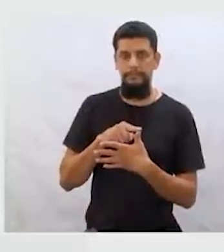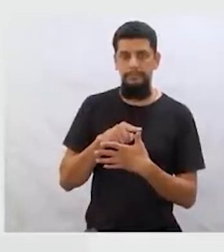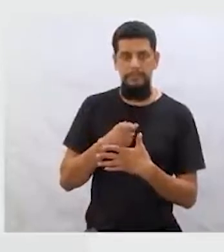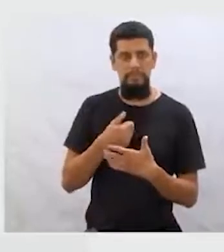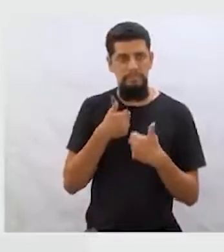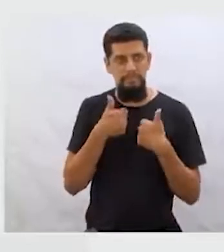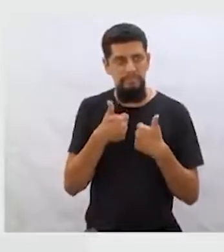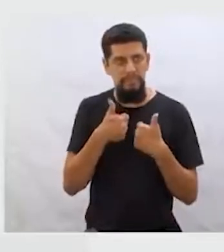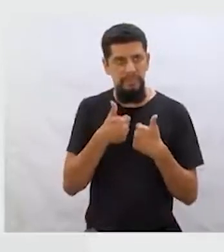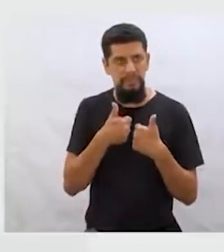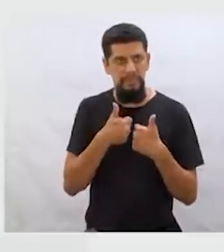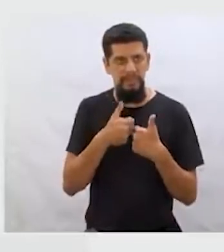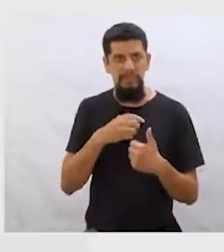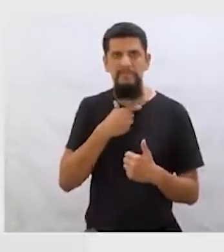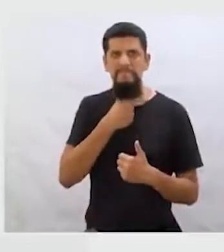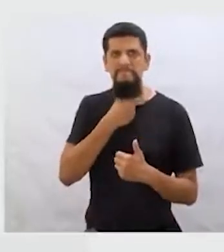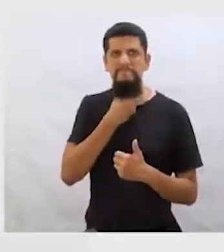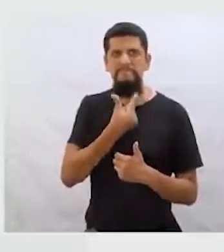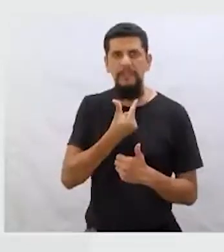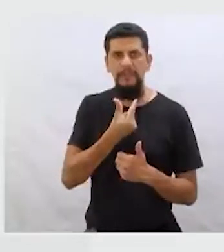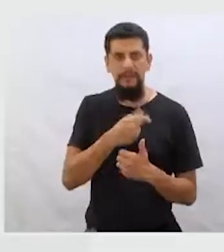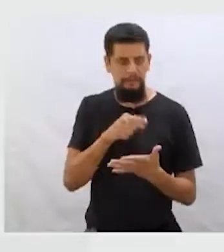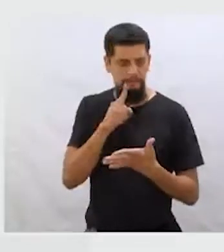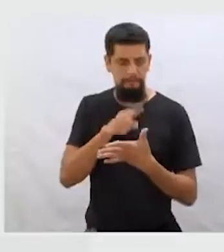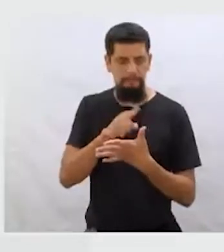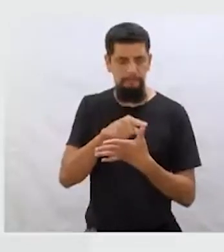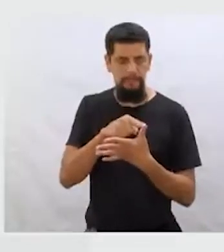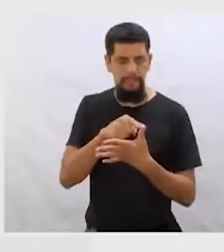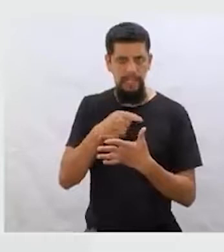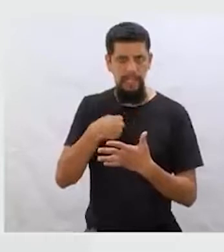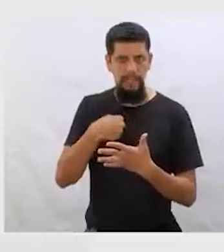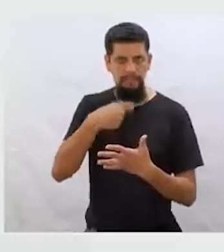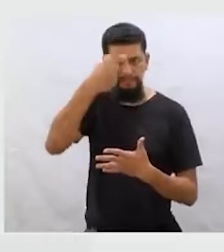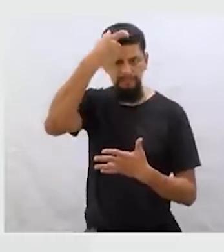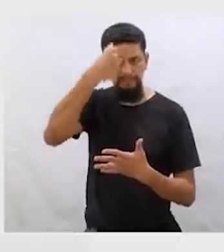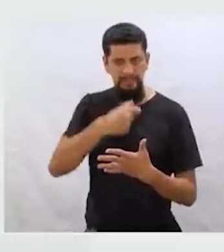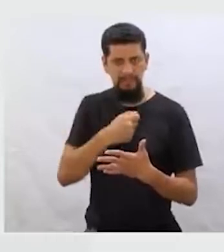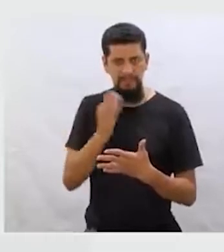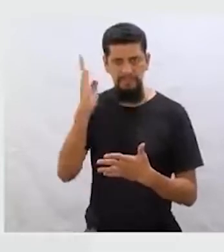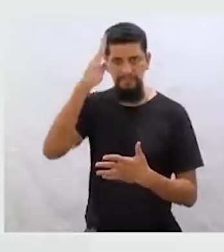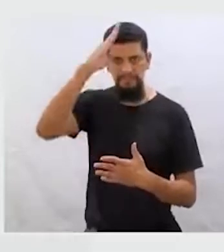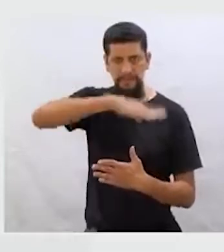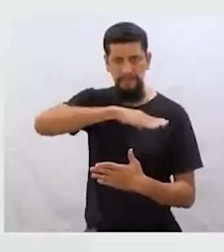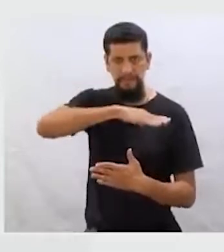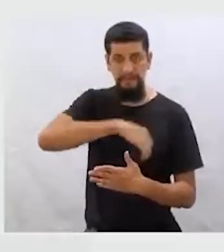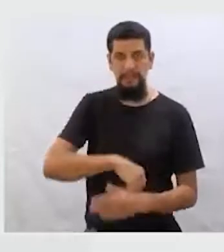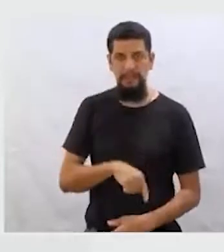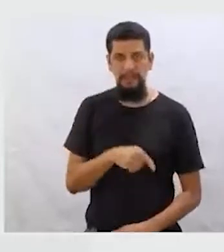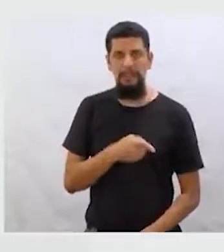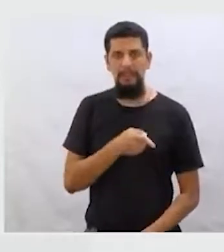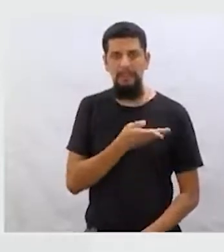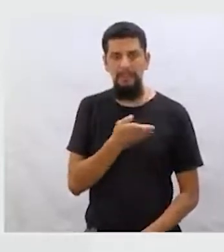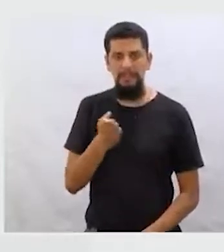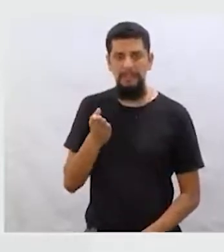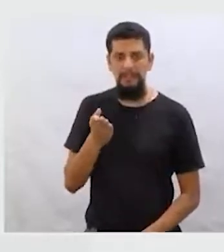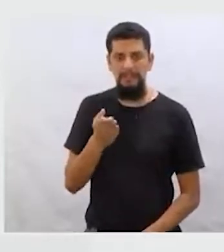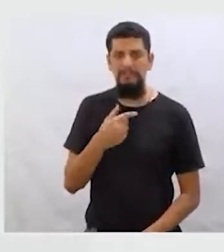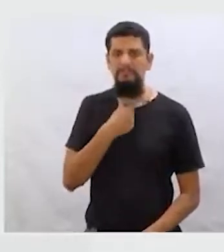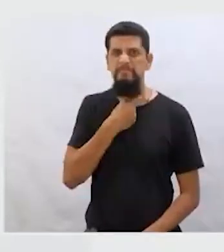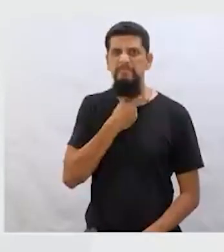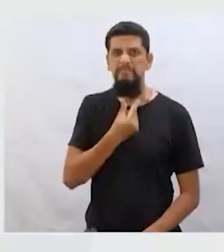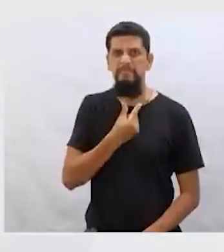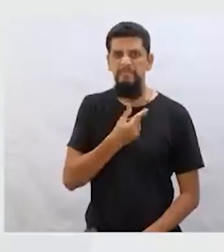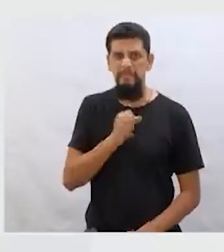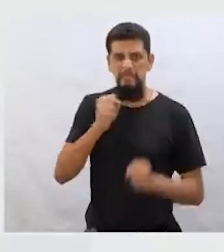Pois muito bem, falou com uma voz grossa o polegar, eu vou ser o vilão. E engrossando mais a